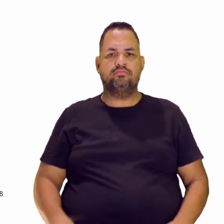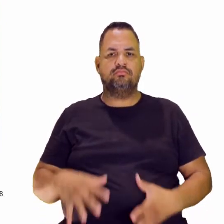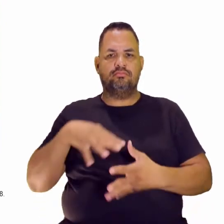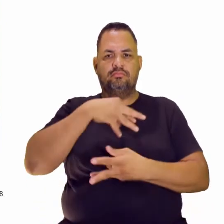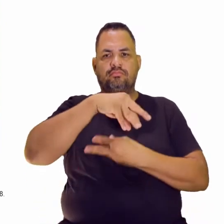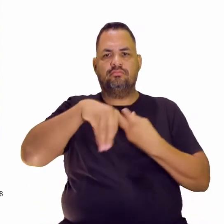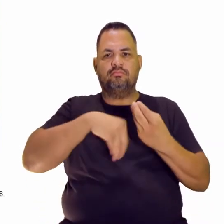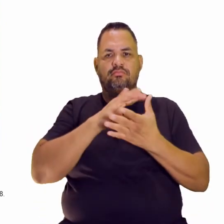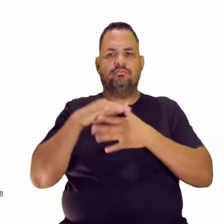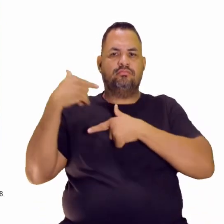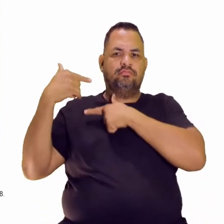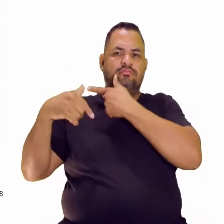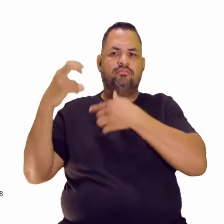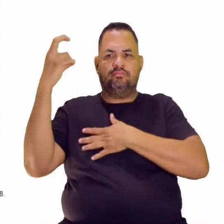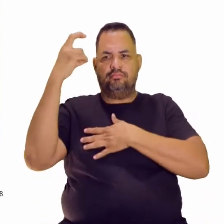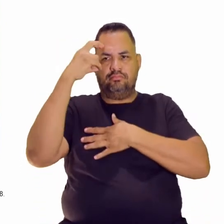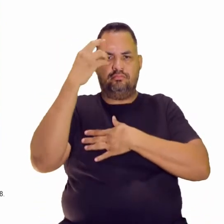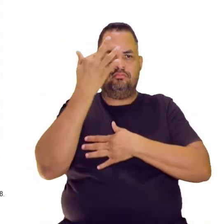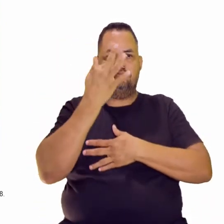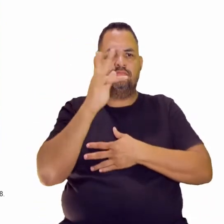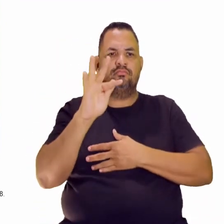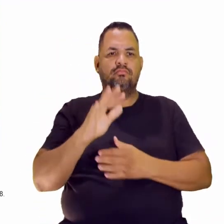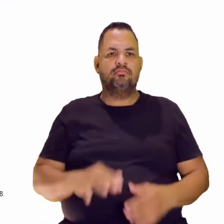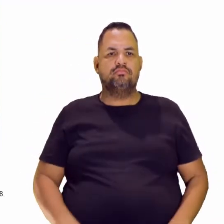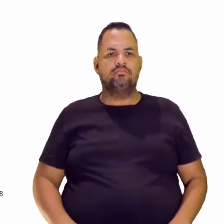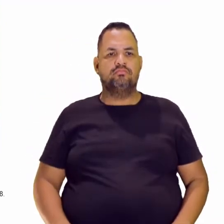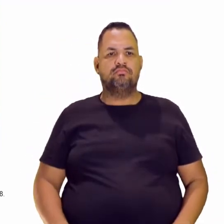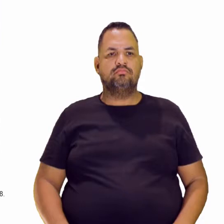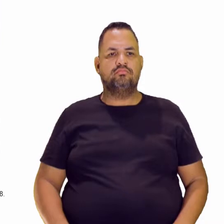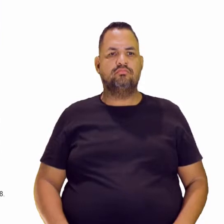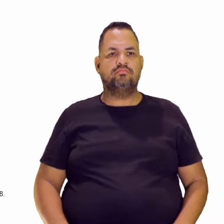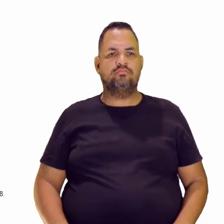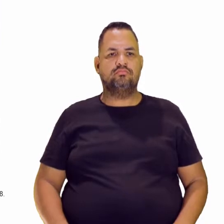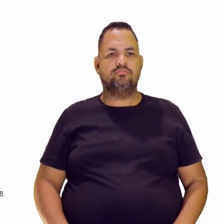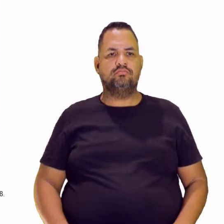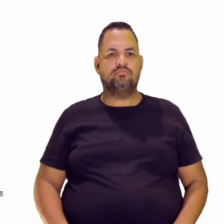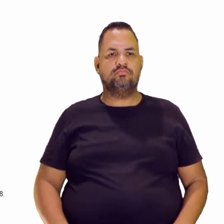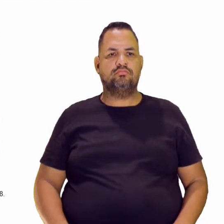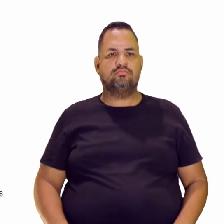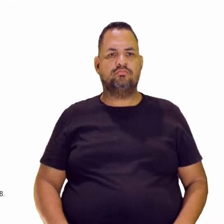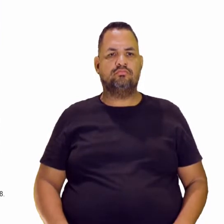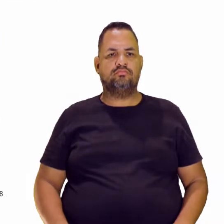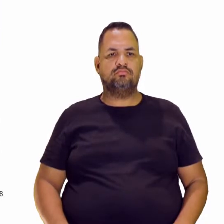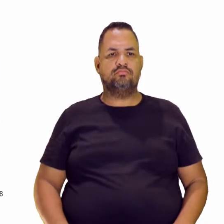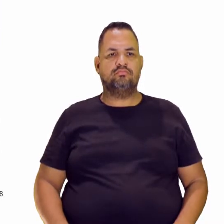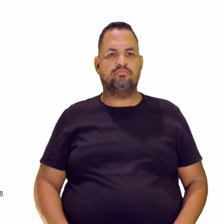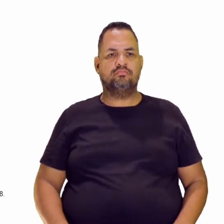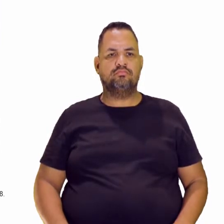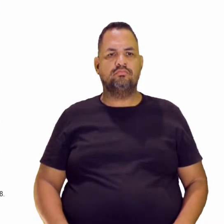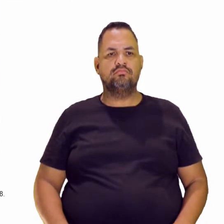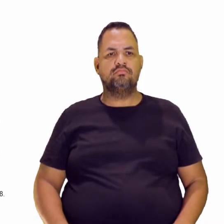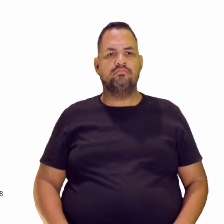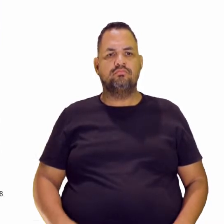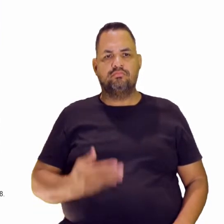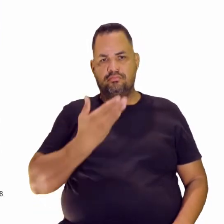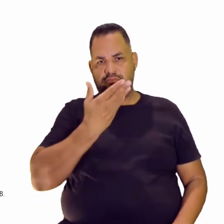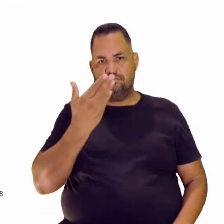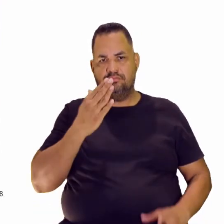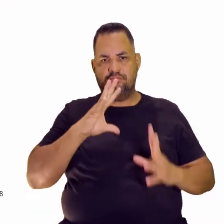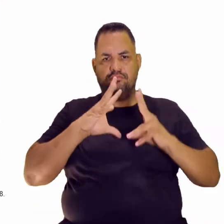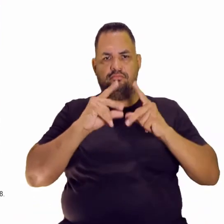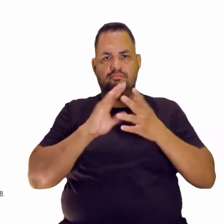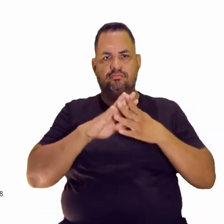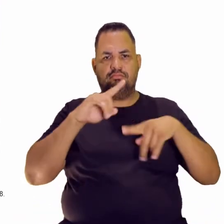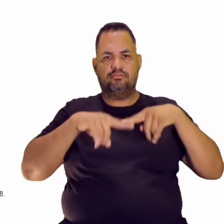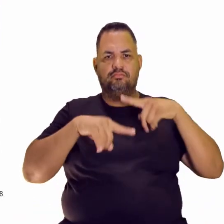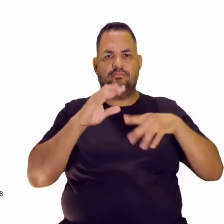envolvida nas tradições culturais francesas, na Belle Époque. Todo